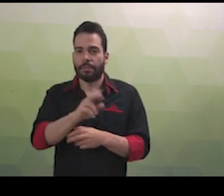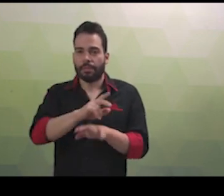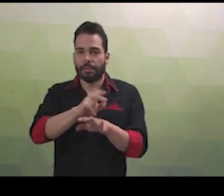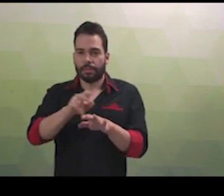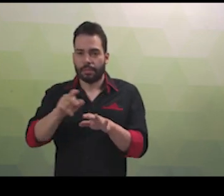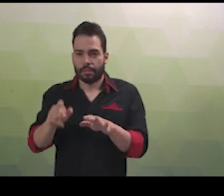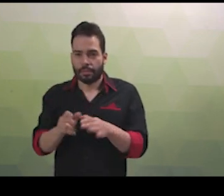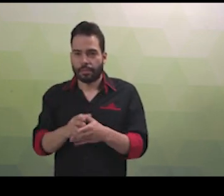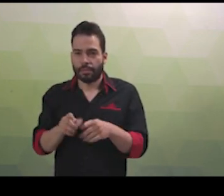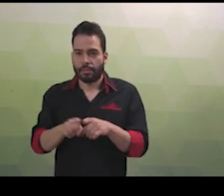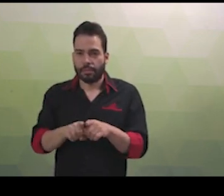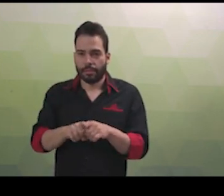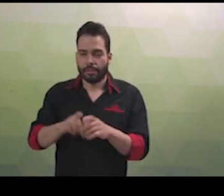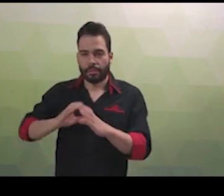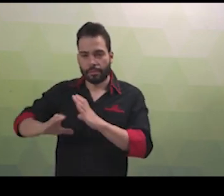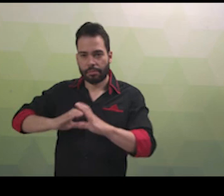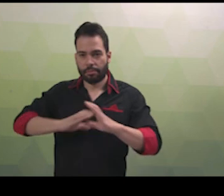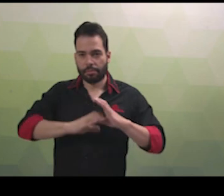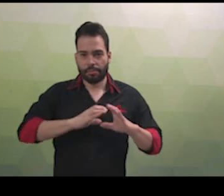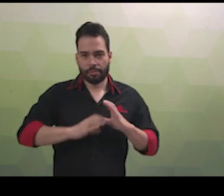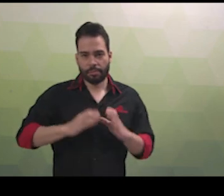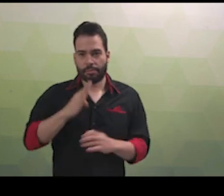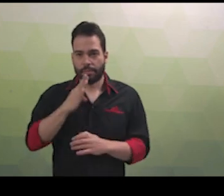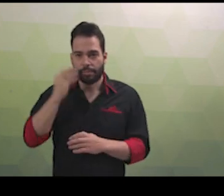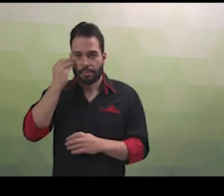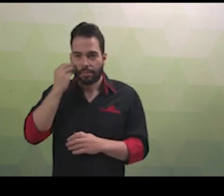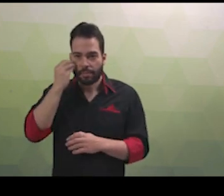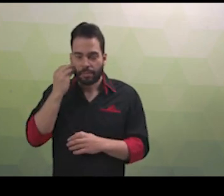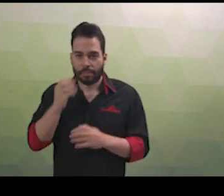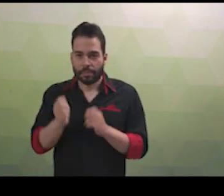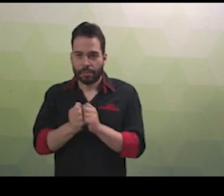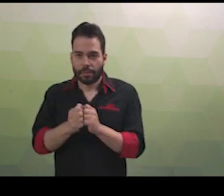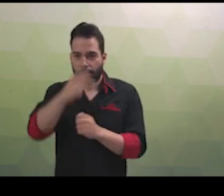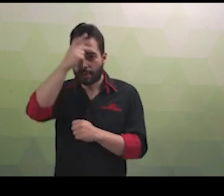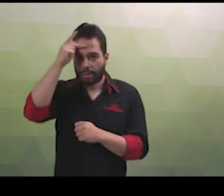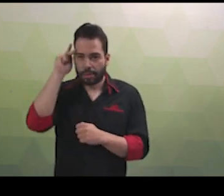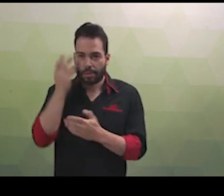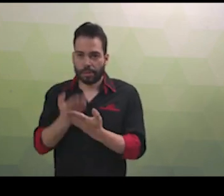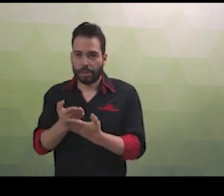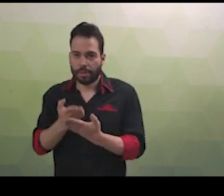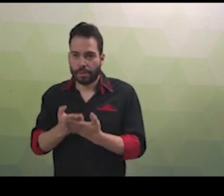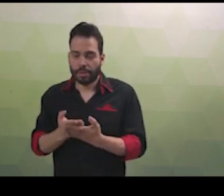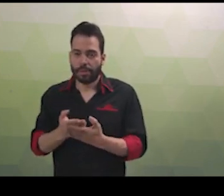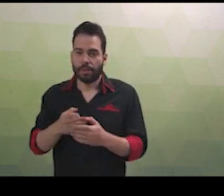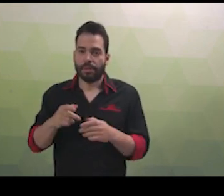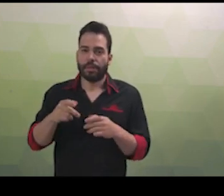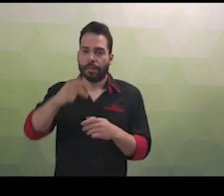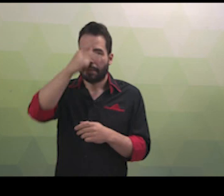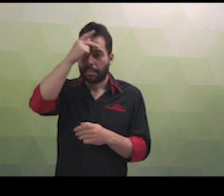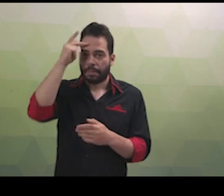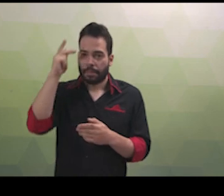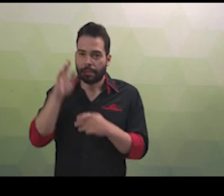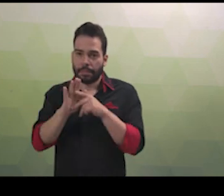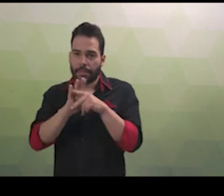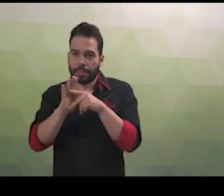surdos e ao intercâmbio de conhecimentos e experiências destes com intelectuais, principalmente linguistas da língua de